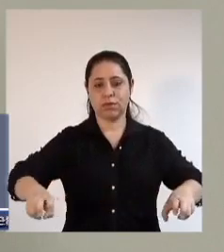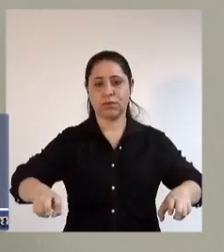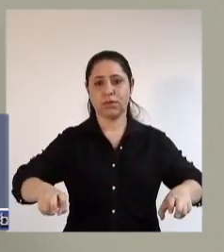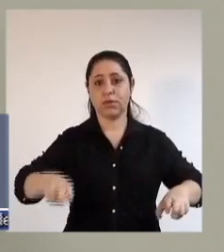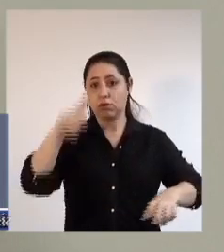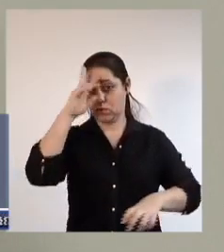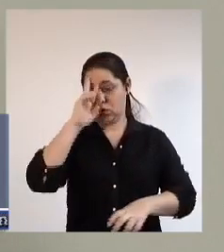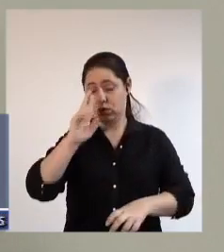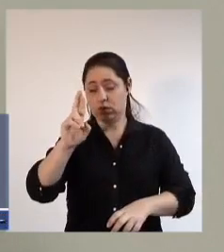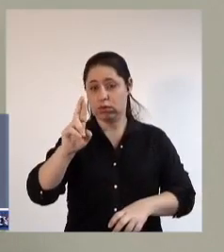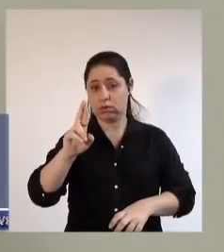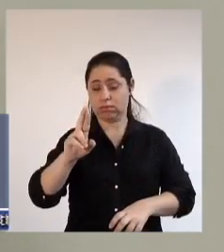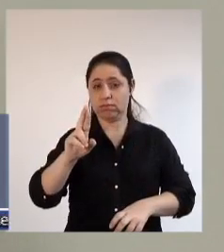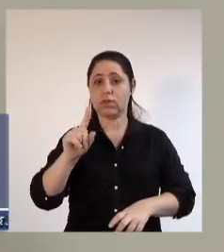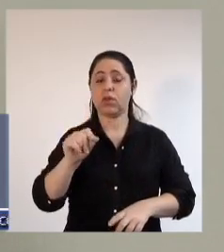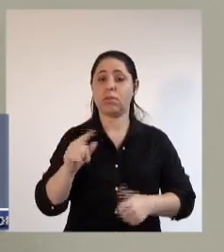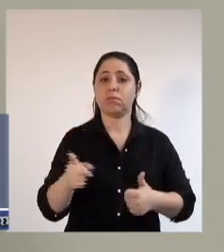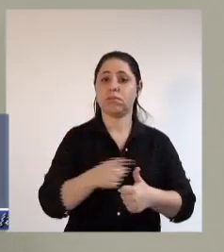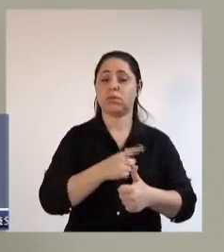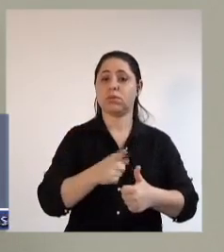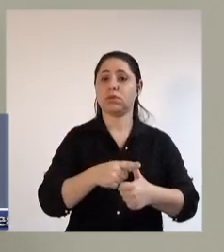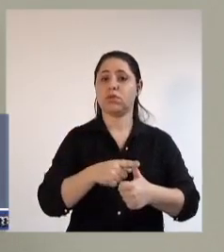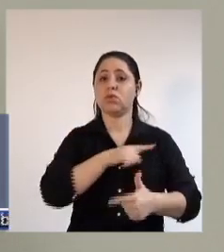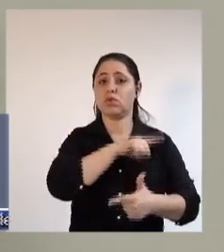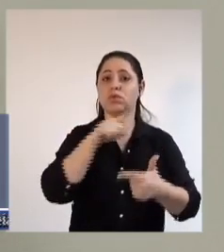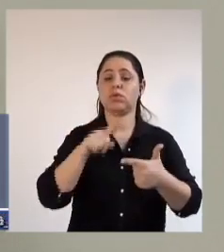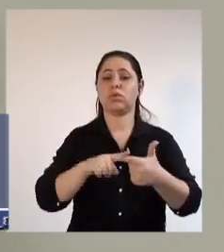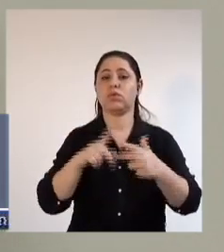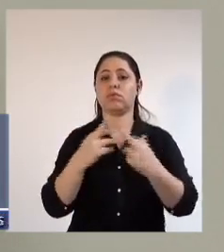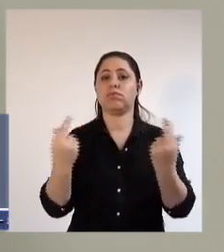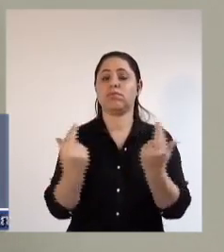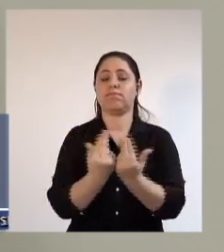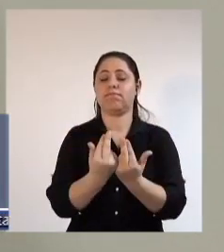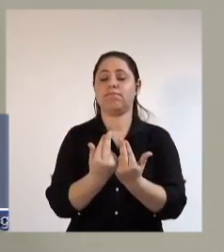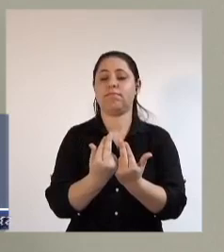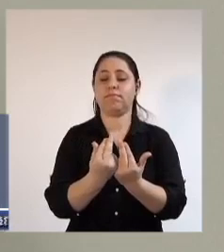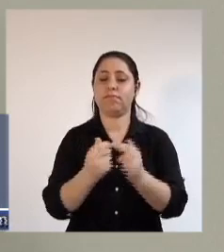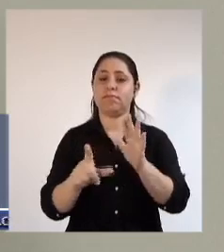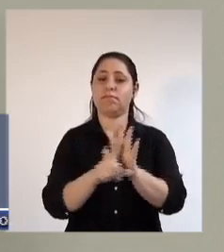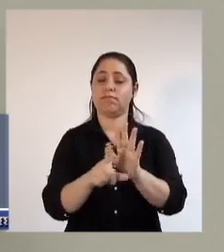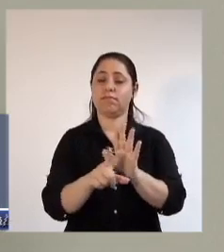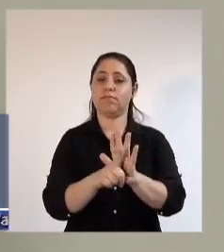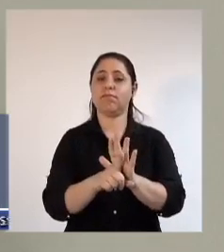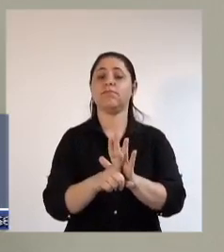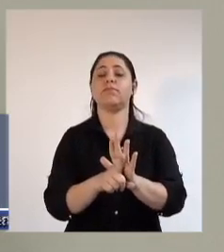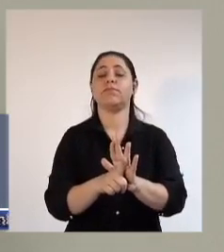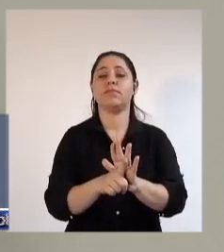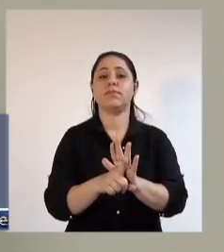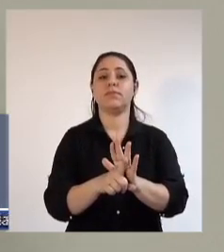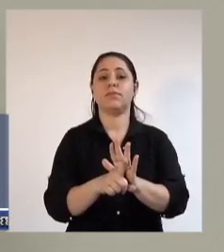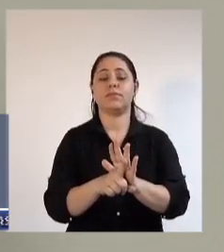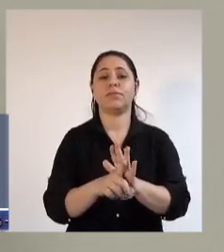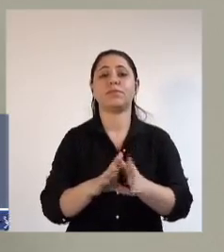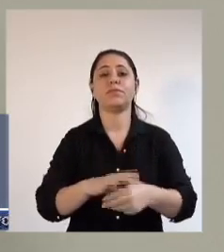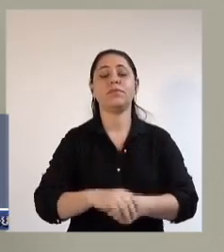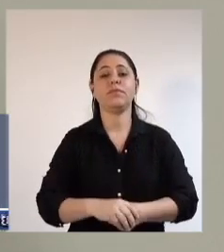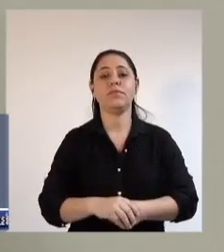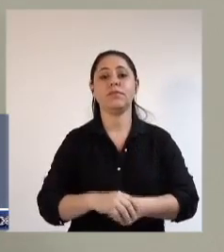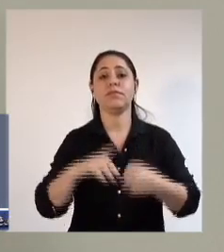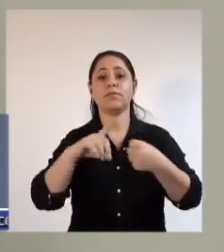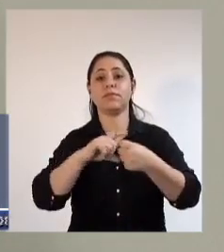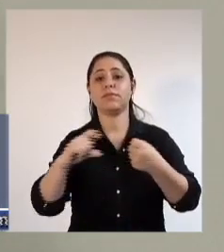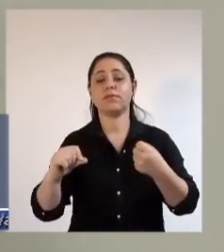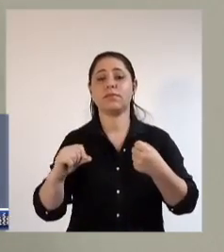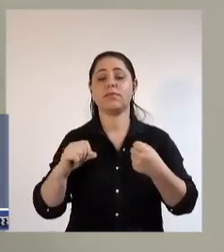1ª e 2ª sessão legislativa da décima primeira legislatura artigo 3º a frente parlamentar